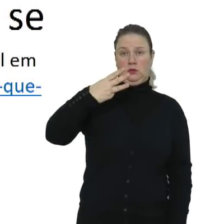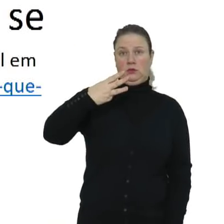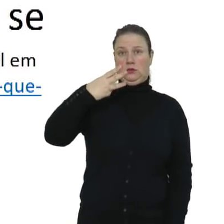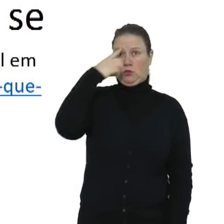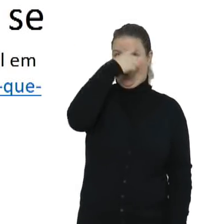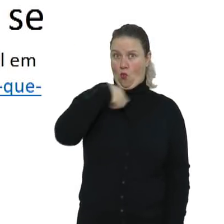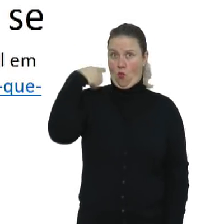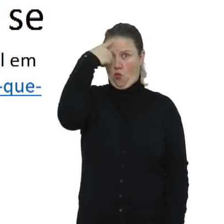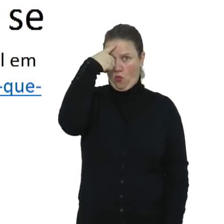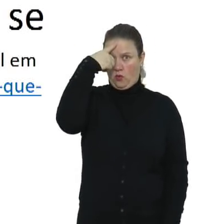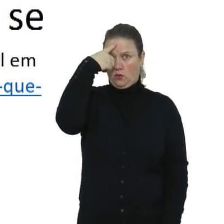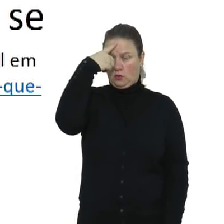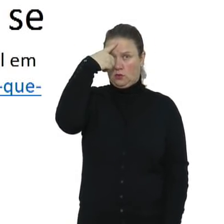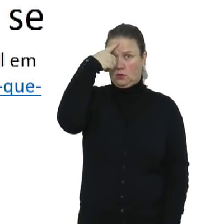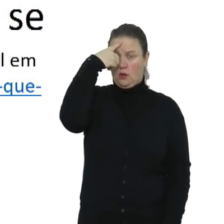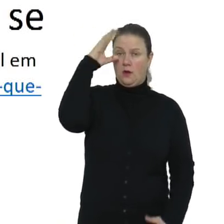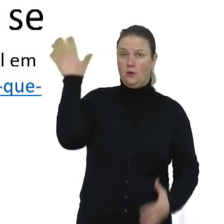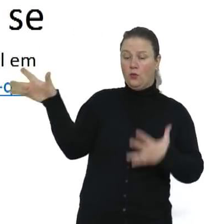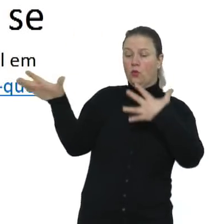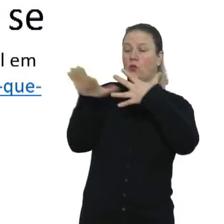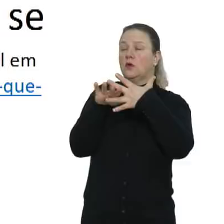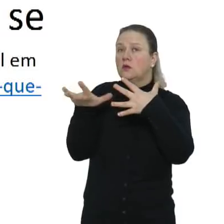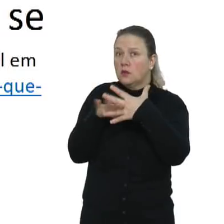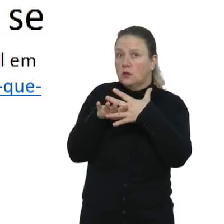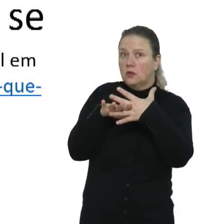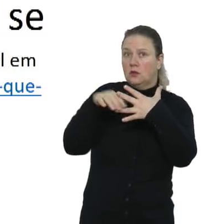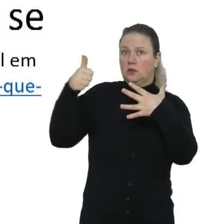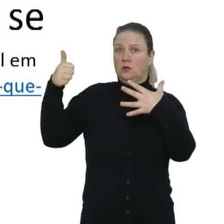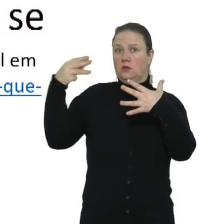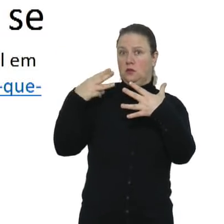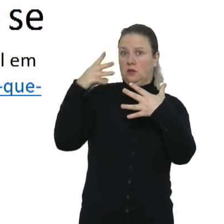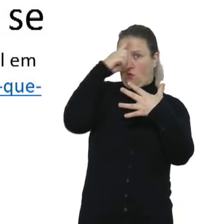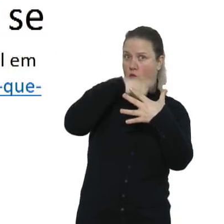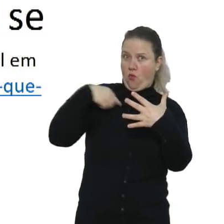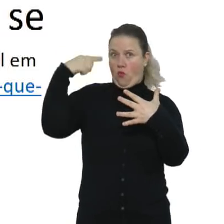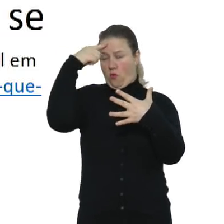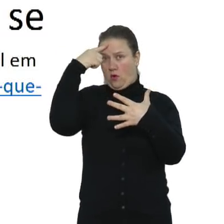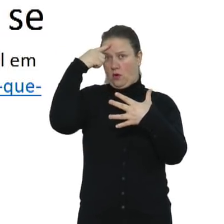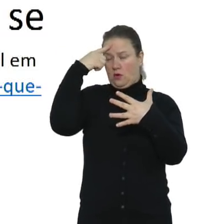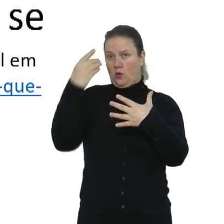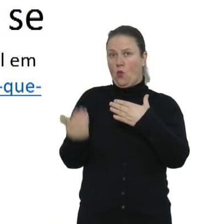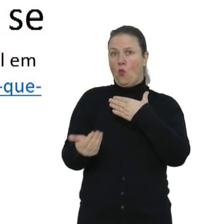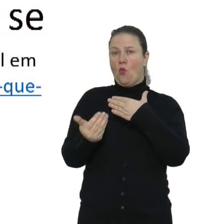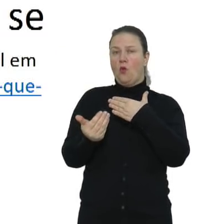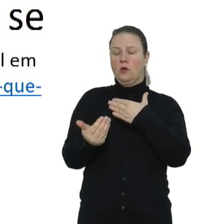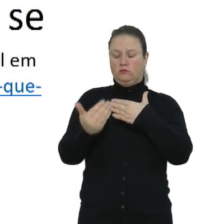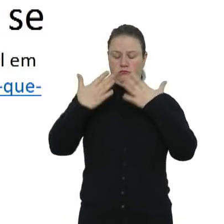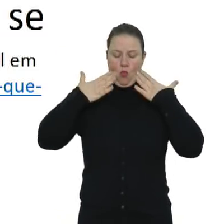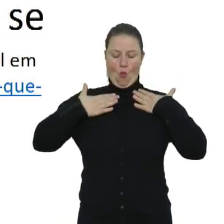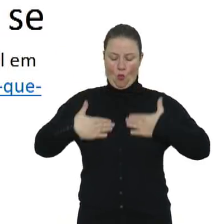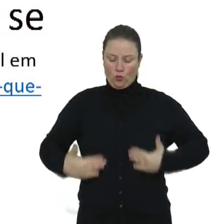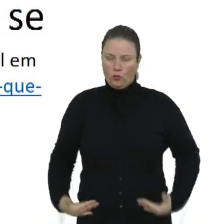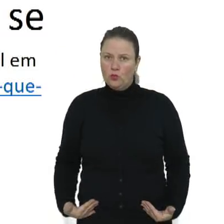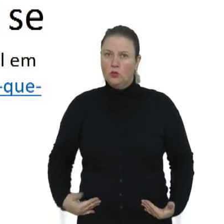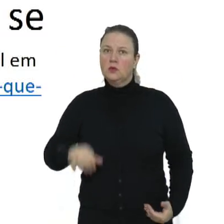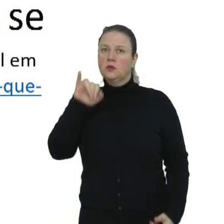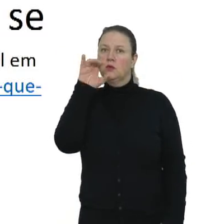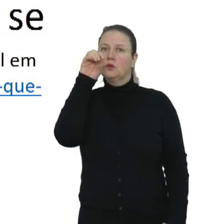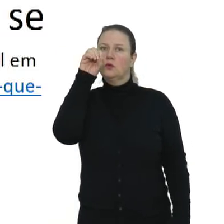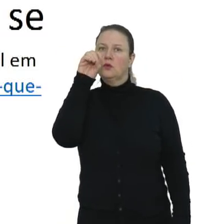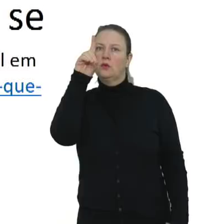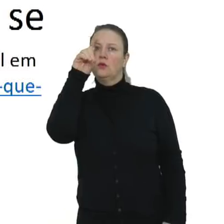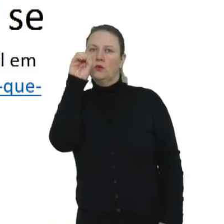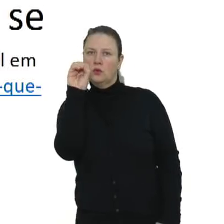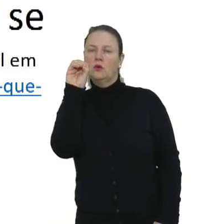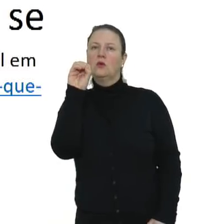cada intervalo de 13 horas, a quantidade de iodo 123 no organismo equivale a 50%